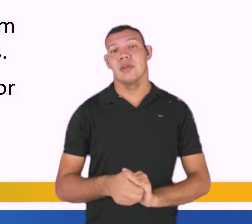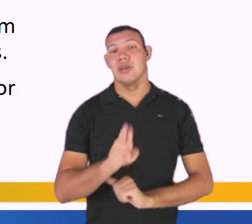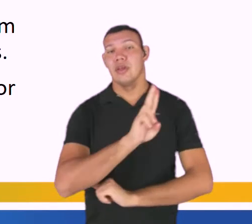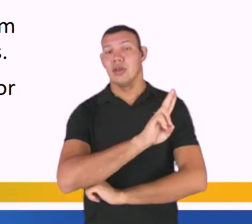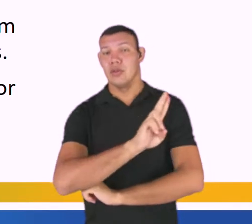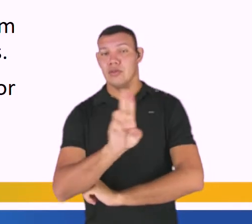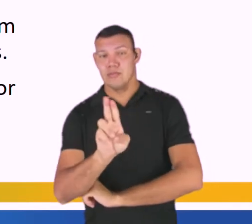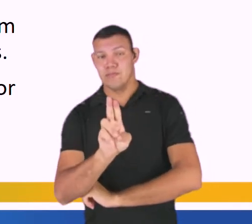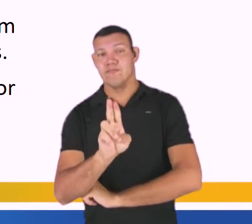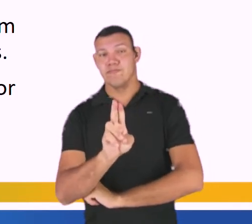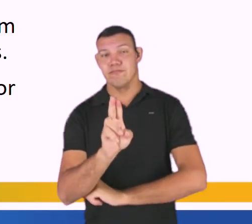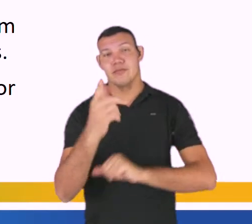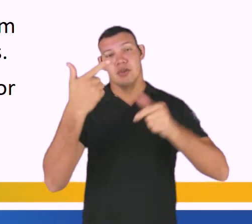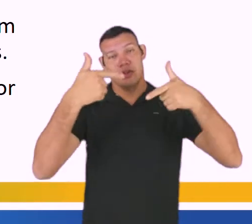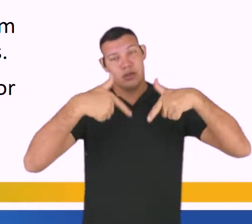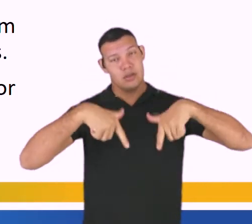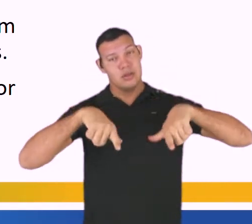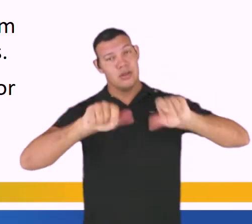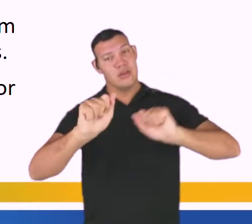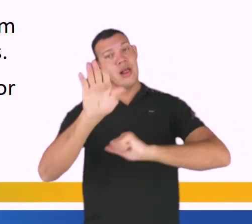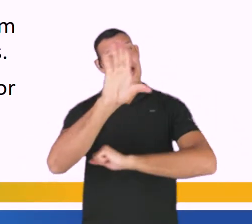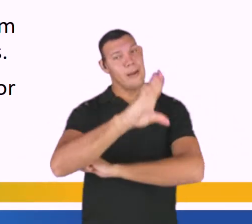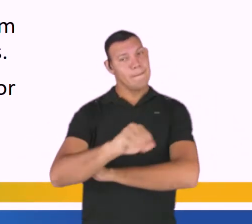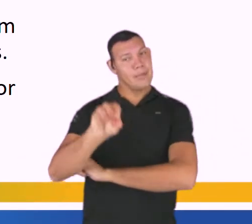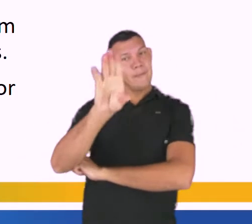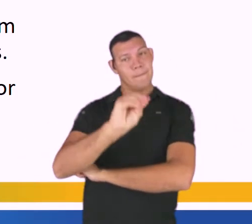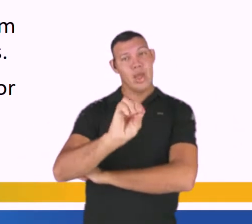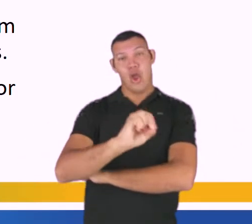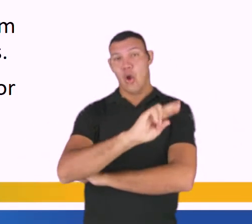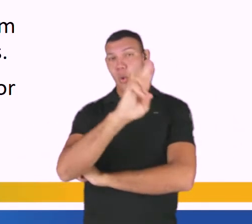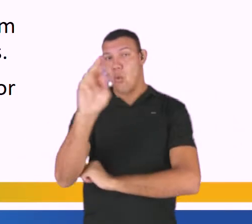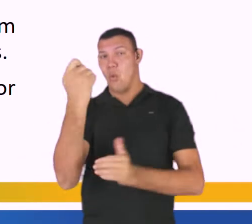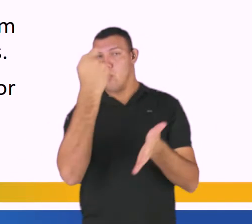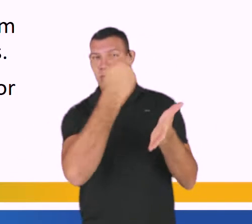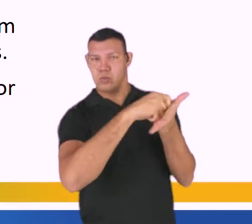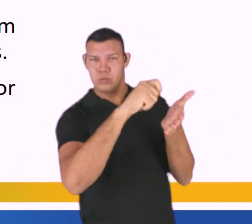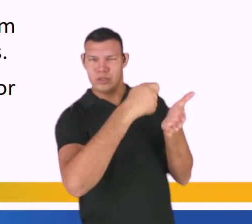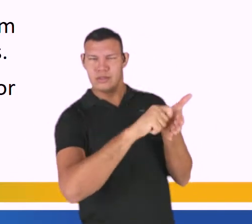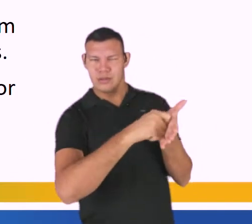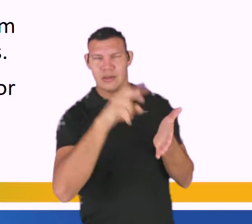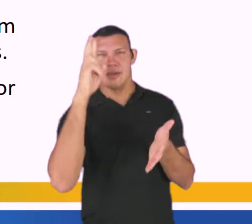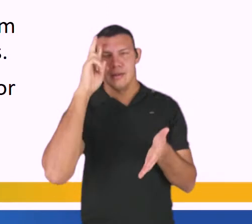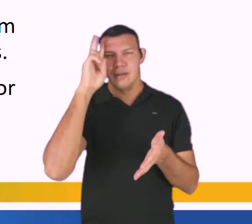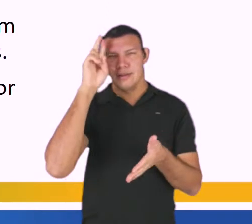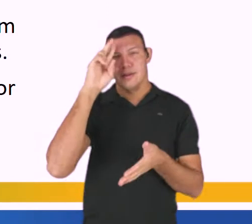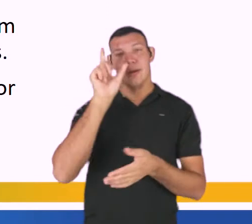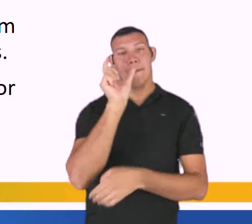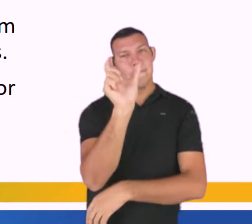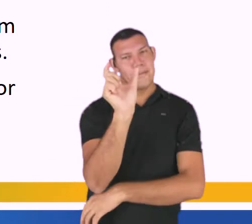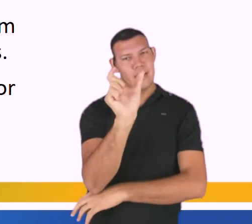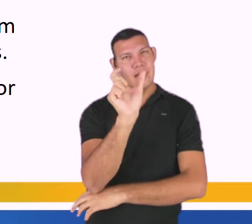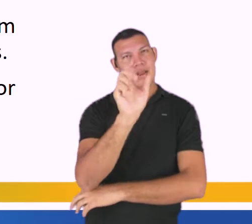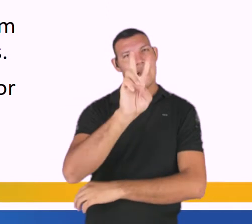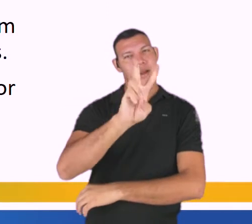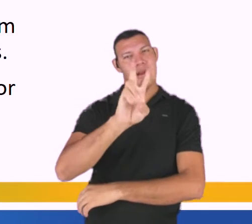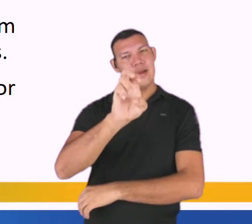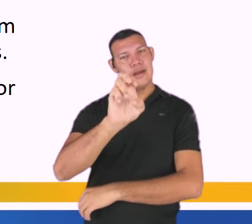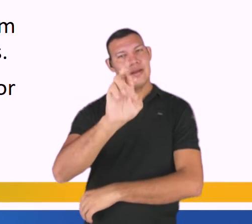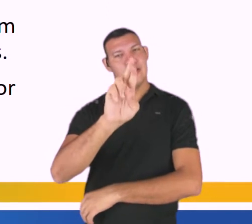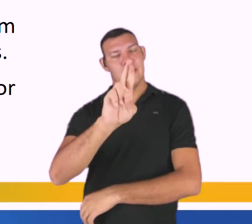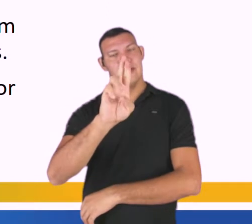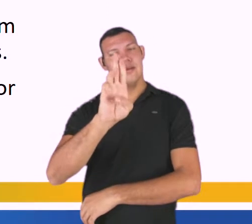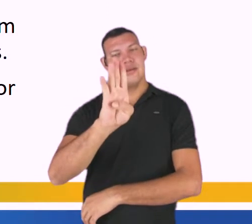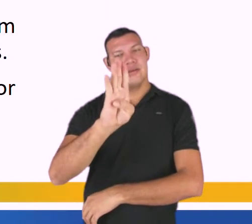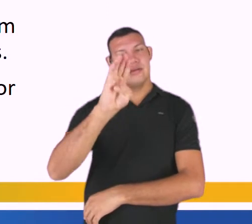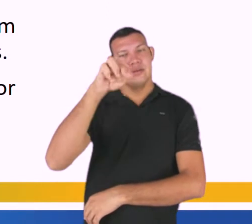de linguagem verbalizada. Lembra da palavra verbum que vem do latim? Tá aí. A linguagem verbal